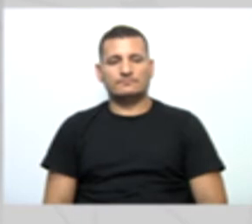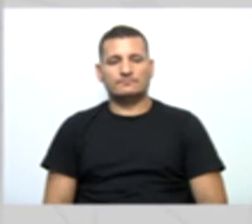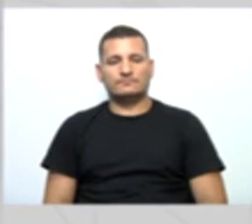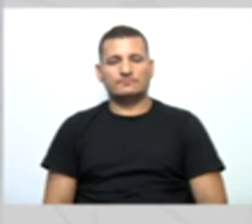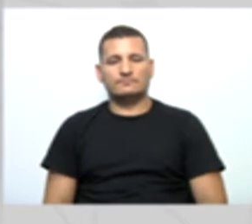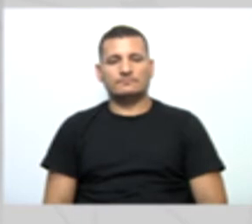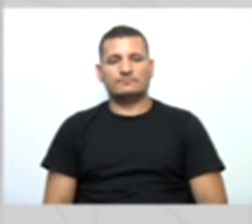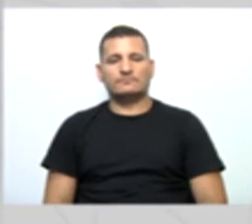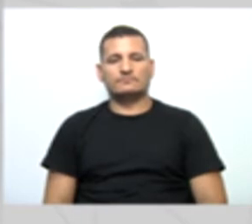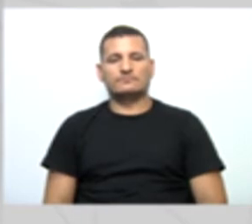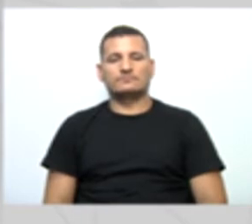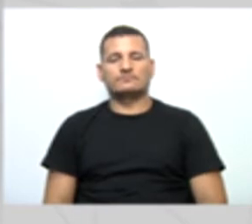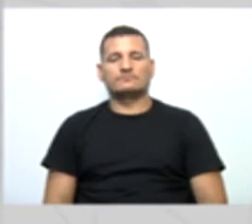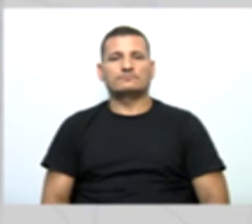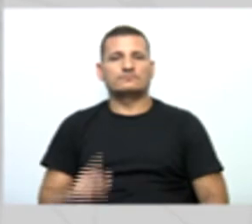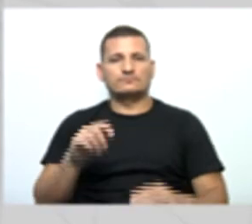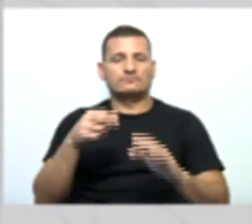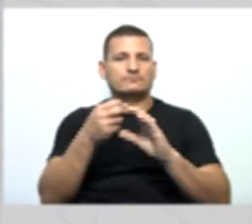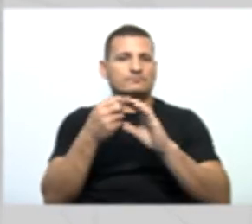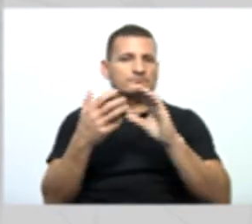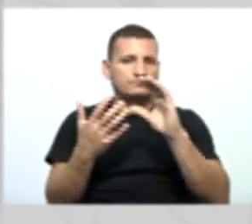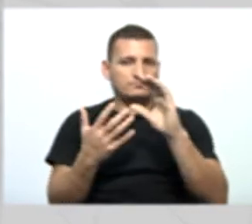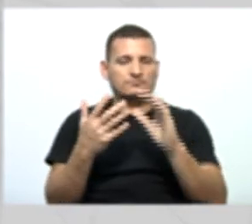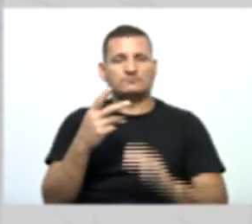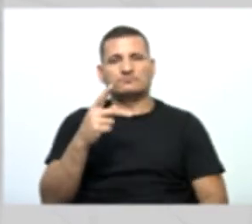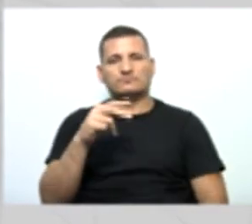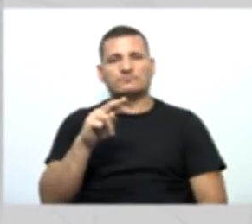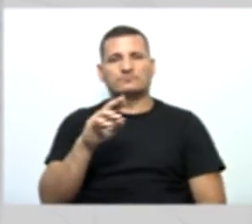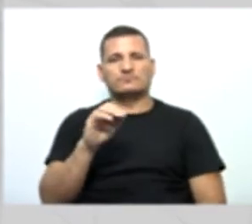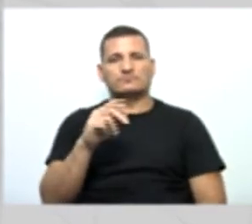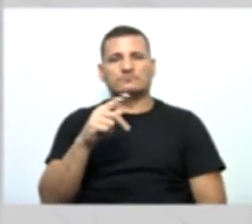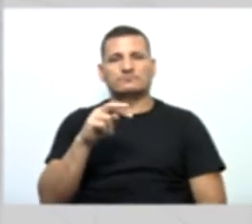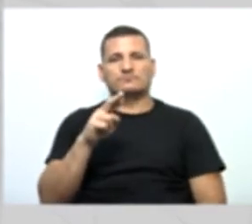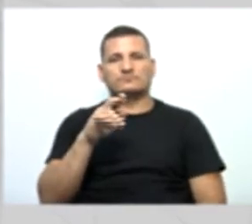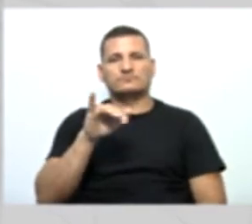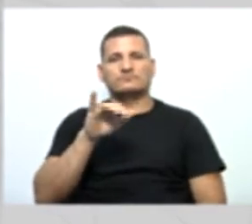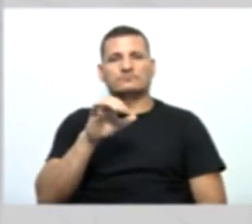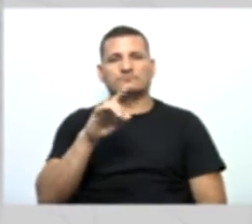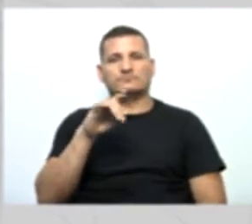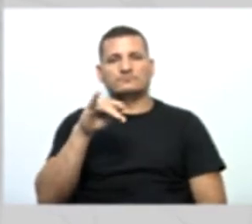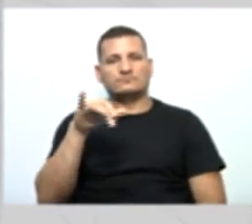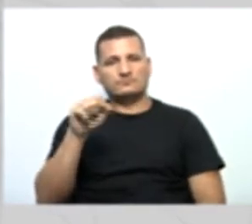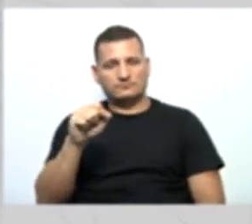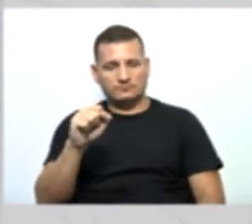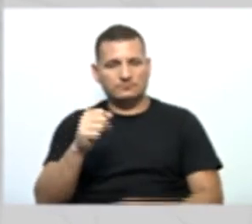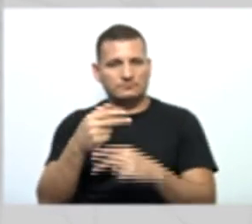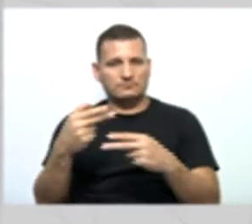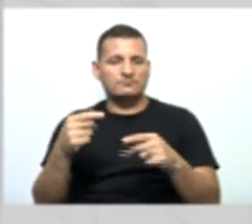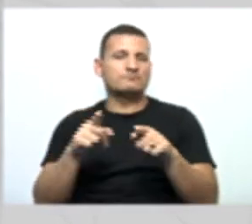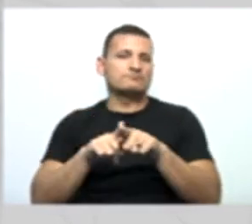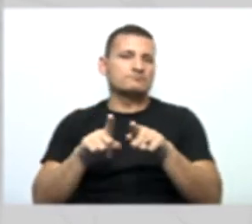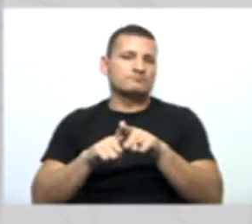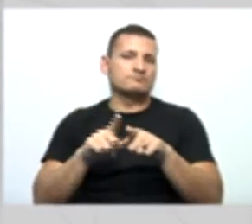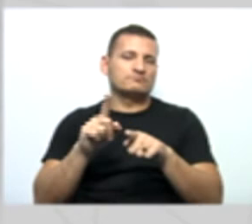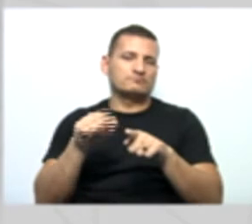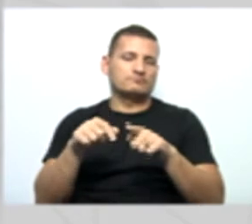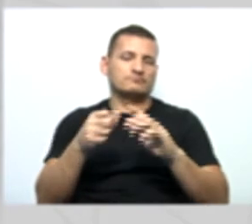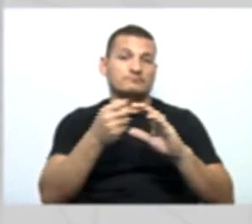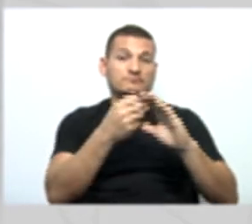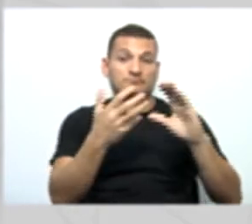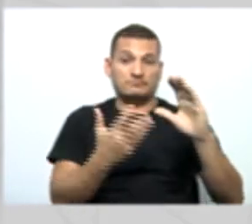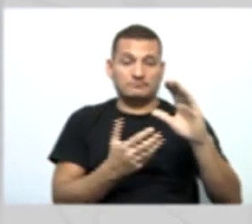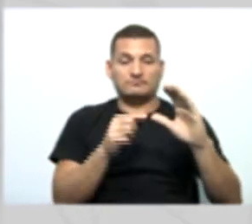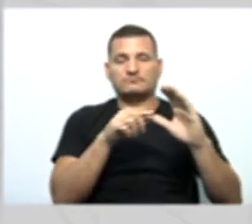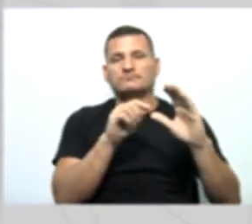São as características, ou seja, as propriedades do nosso objeto. Também são chamados de valores dos atributos. Como